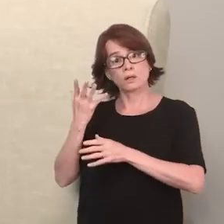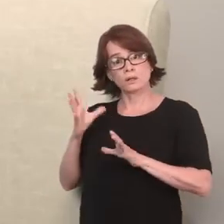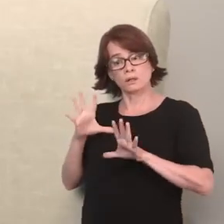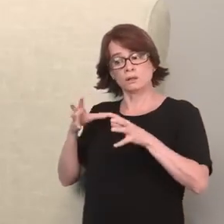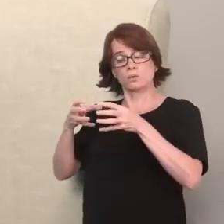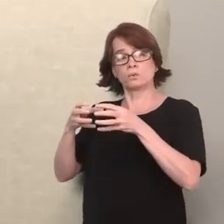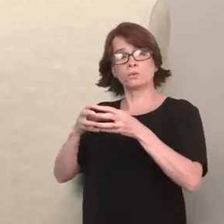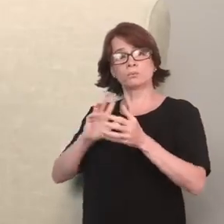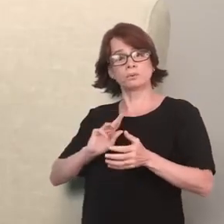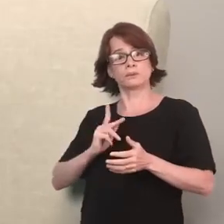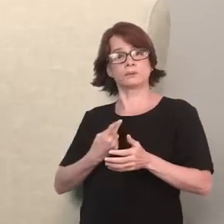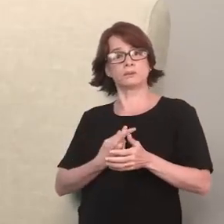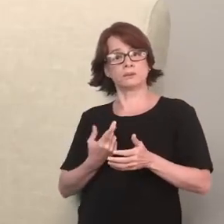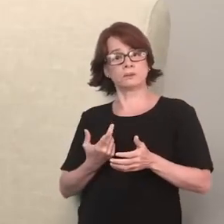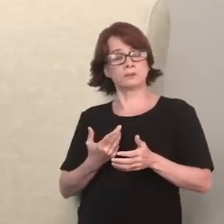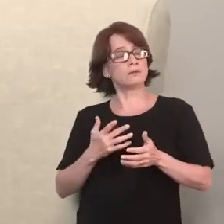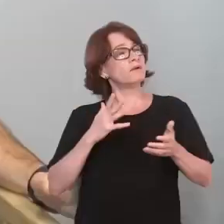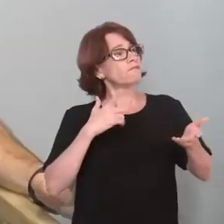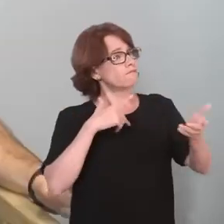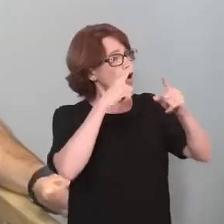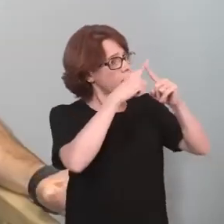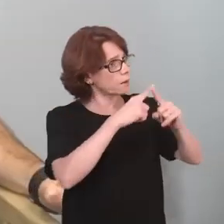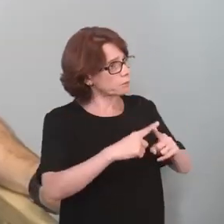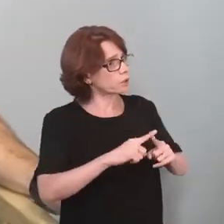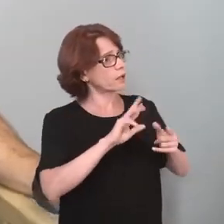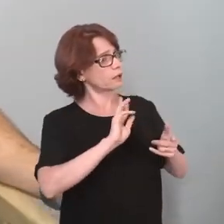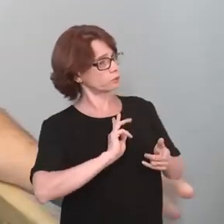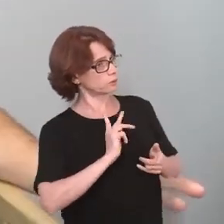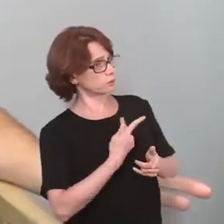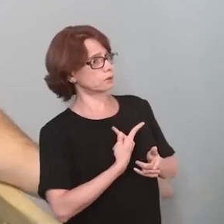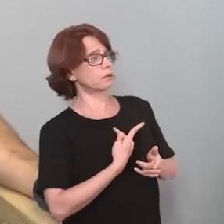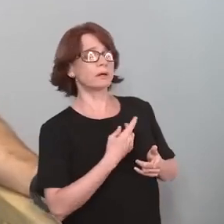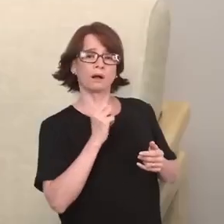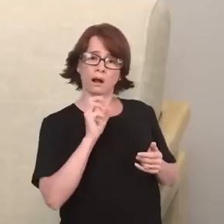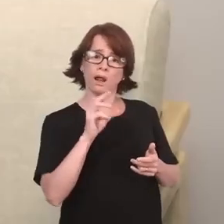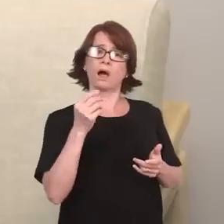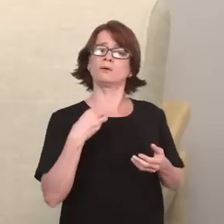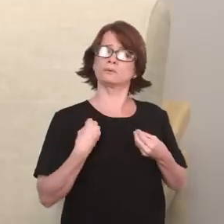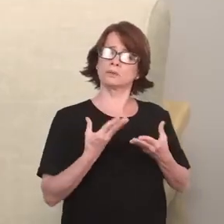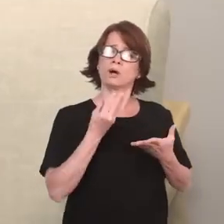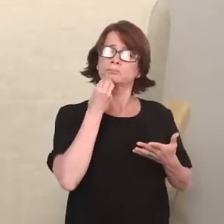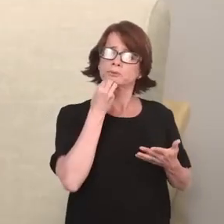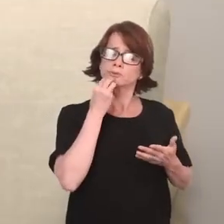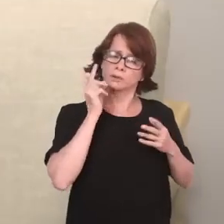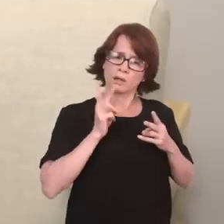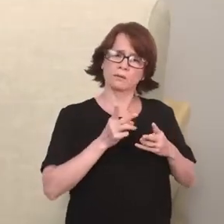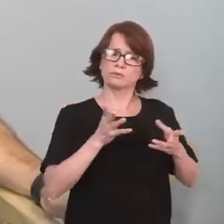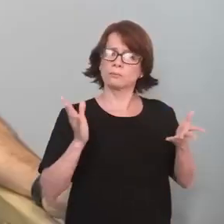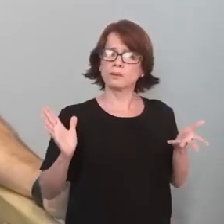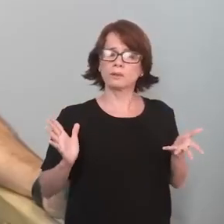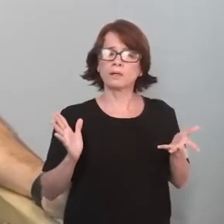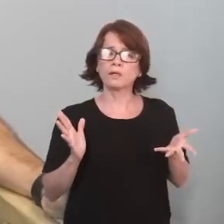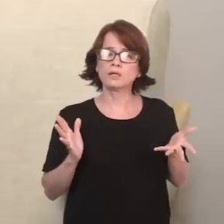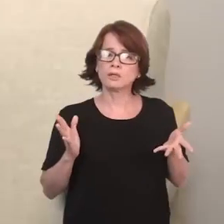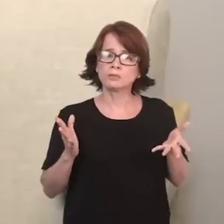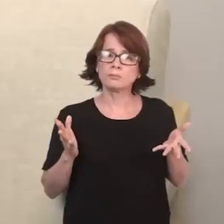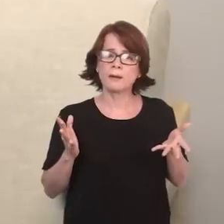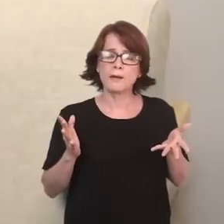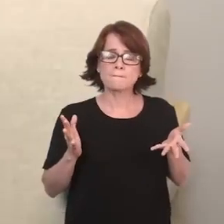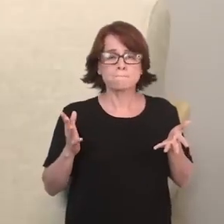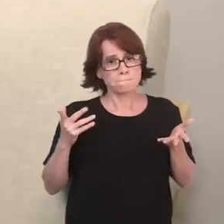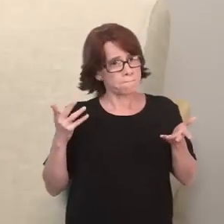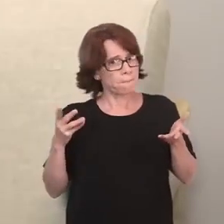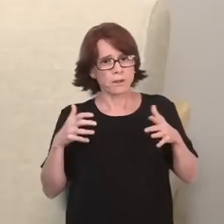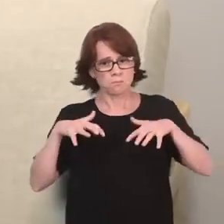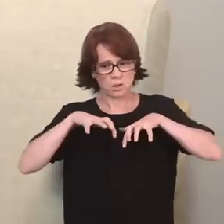um time de trans, atleta trans, faz um campeonato feminino, trans. Faz campeonato Claro. trans, claro, tem que dar a mesma oportunidade. Claro. Não tem que